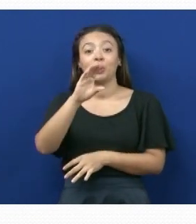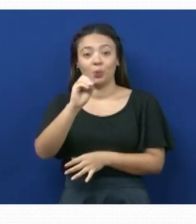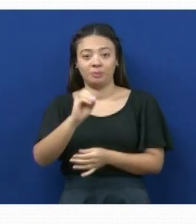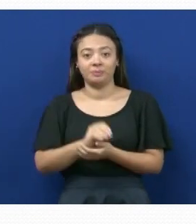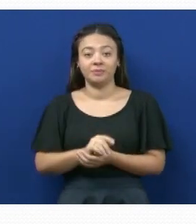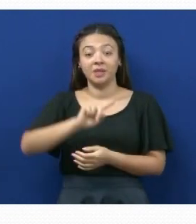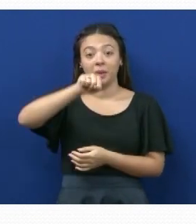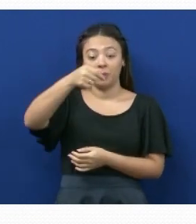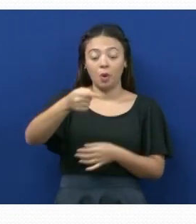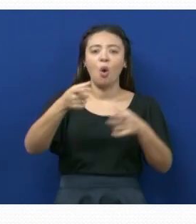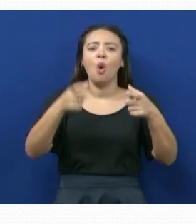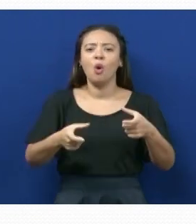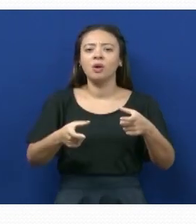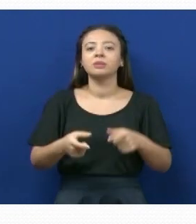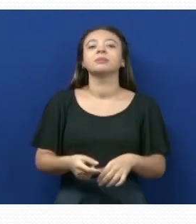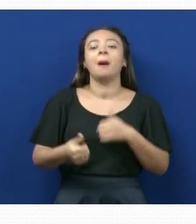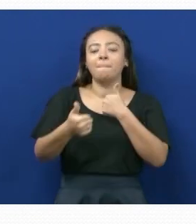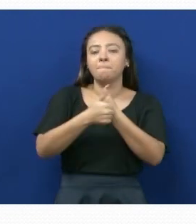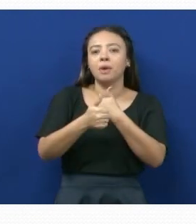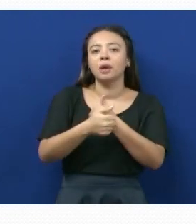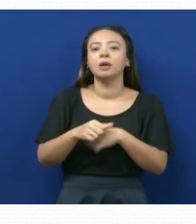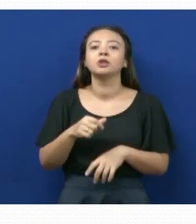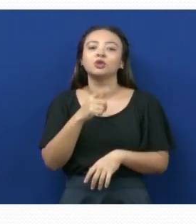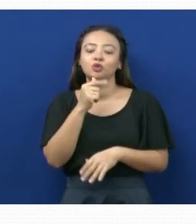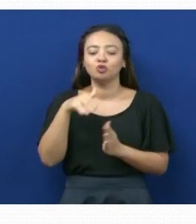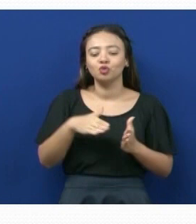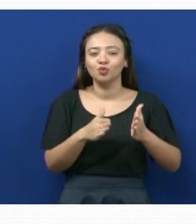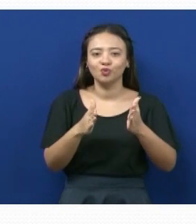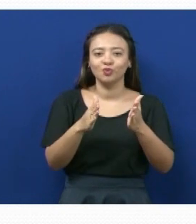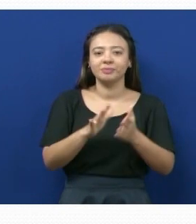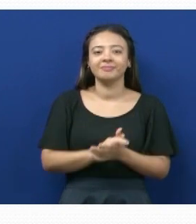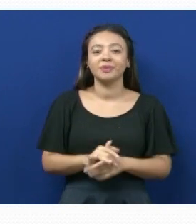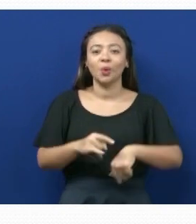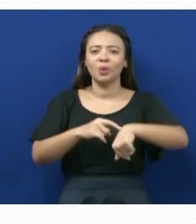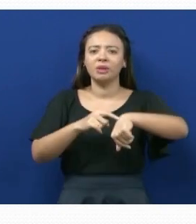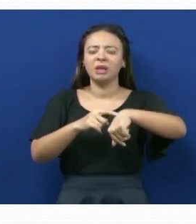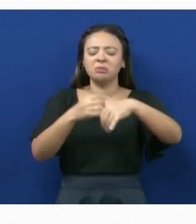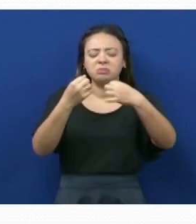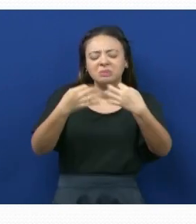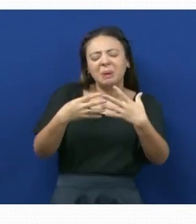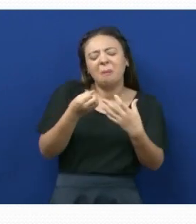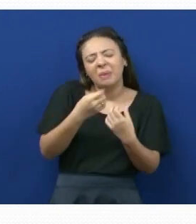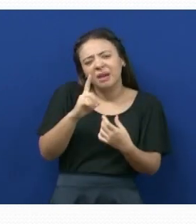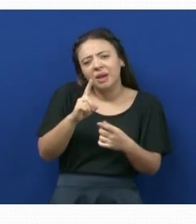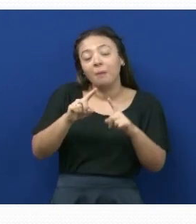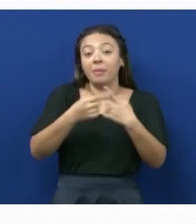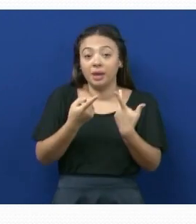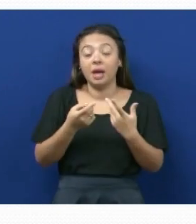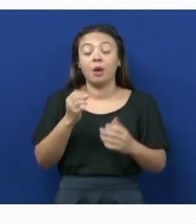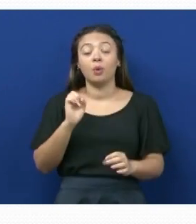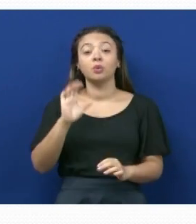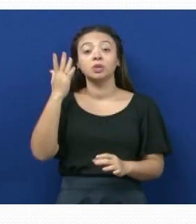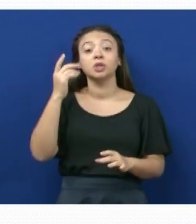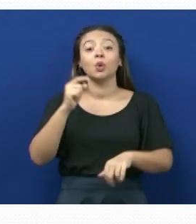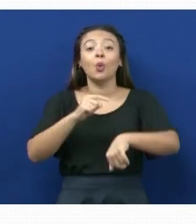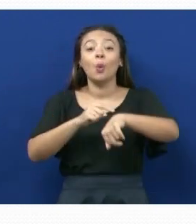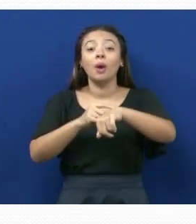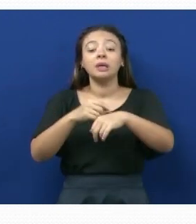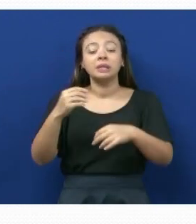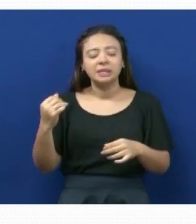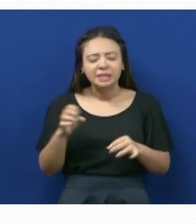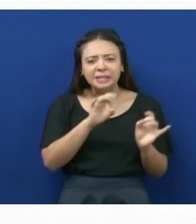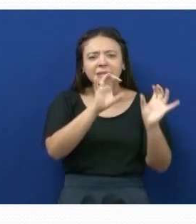que é às margens do Rio Pardo, perto do Cajuru. O tempo não é bem definido, mas aconteceu numa quaresma. O uso